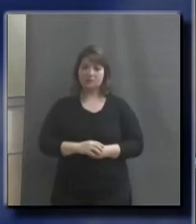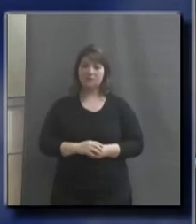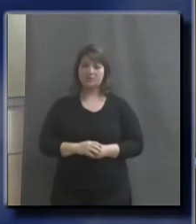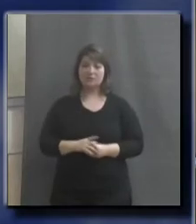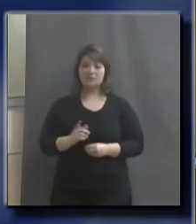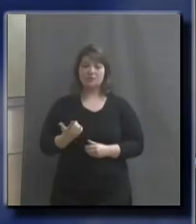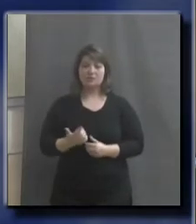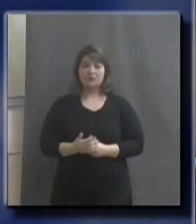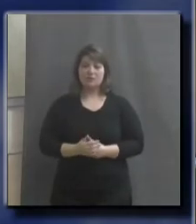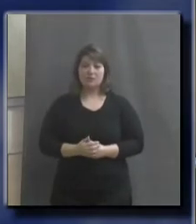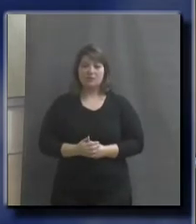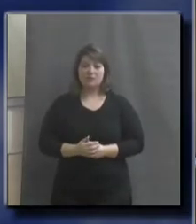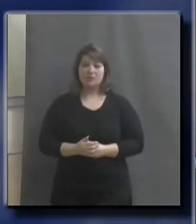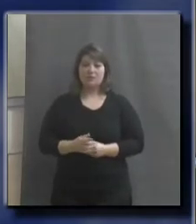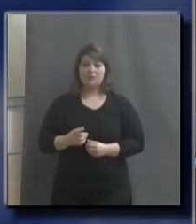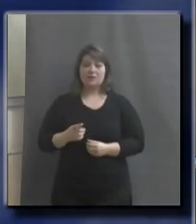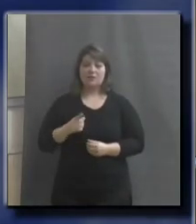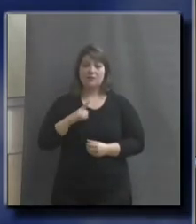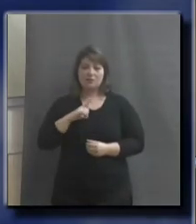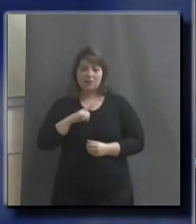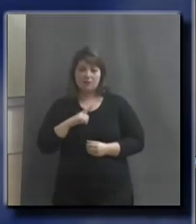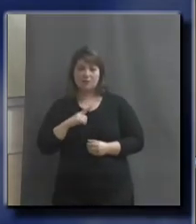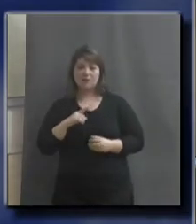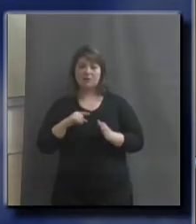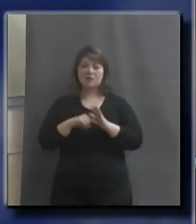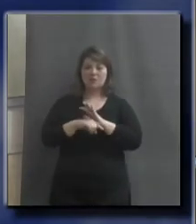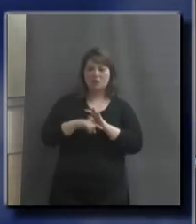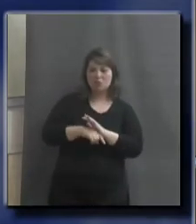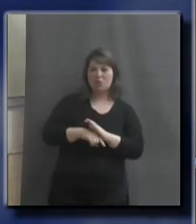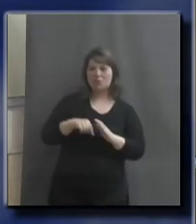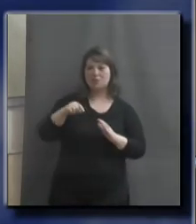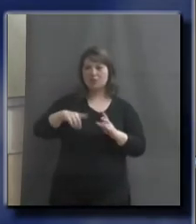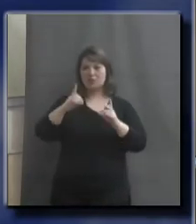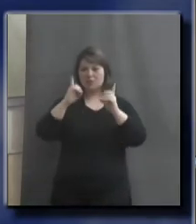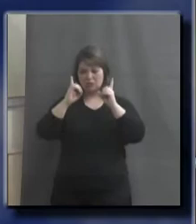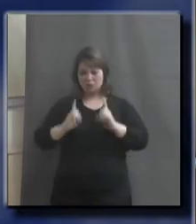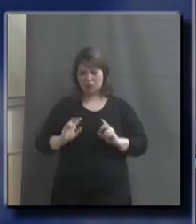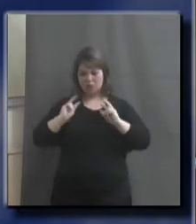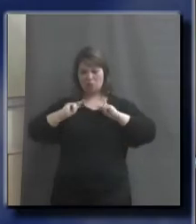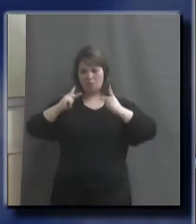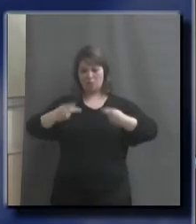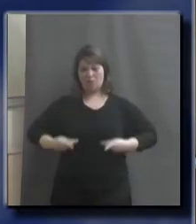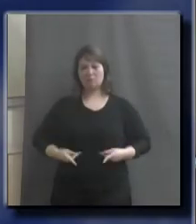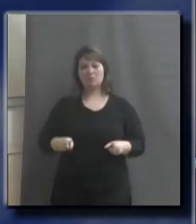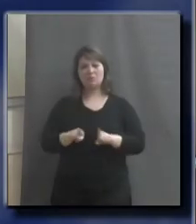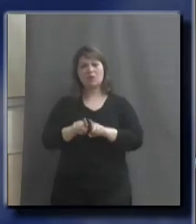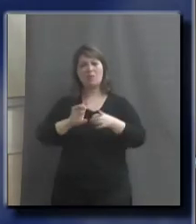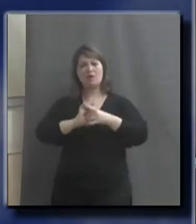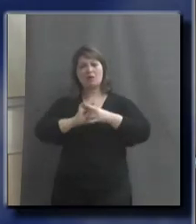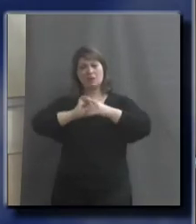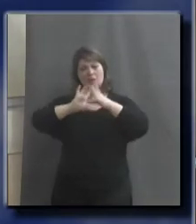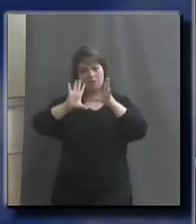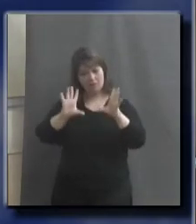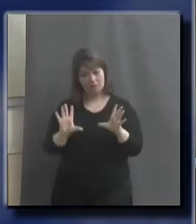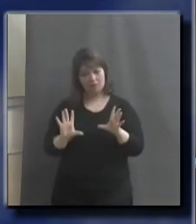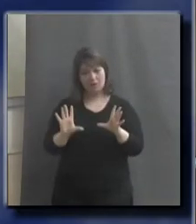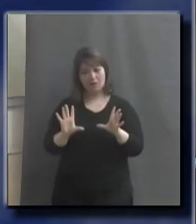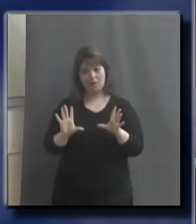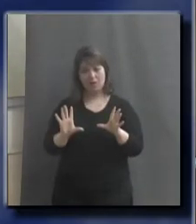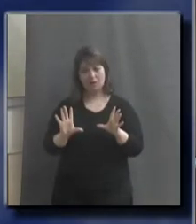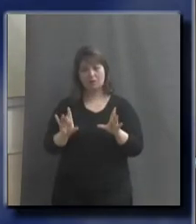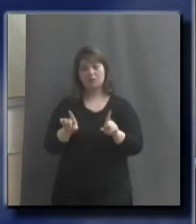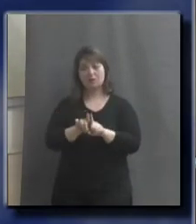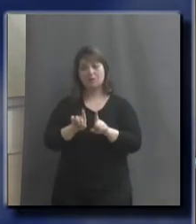que questões como direitos humanos e questões como a questão da liberdade e questões como a questão